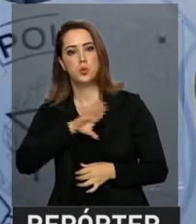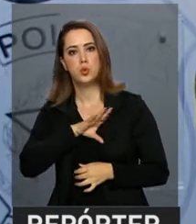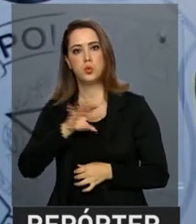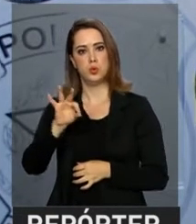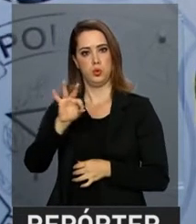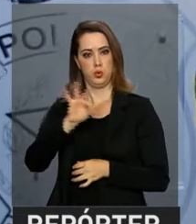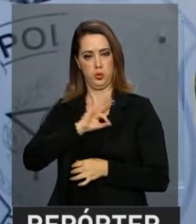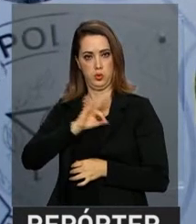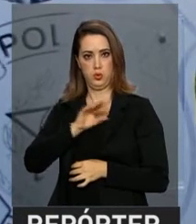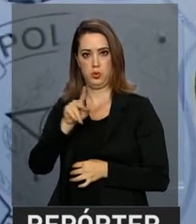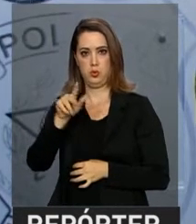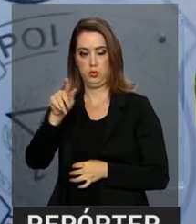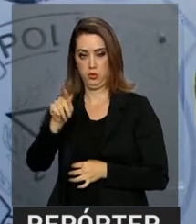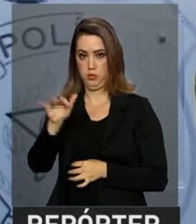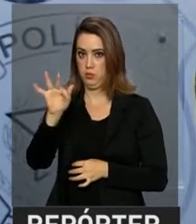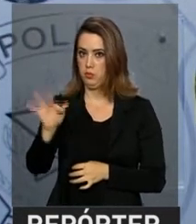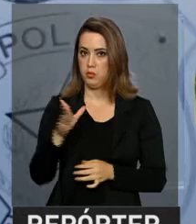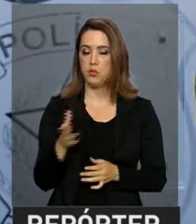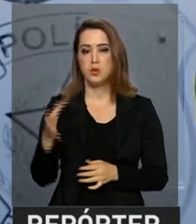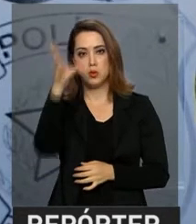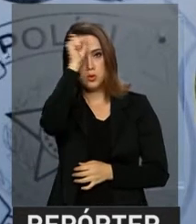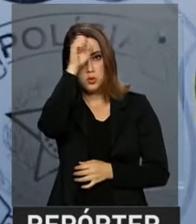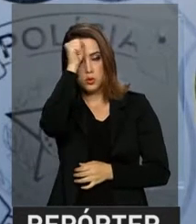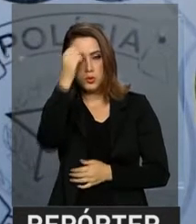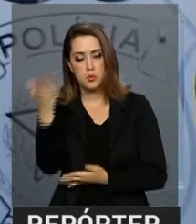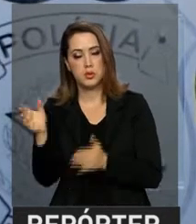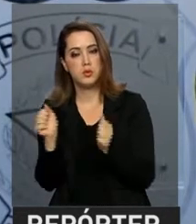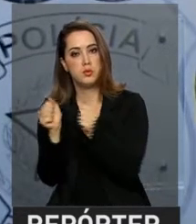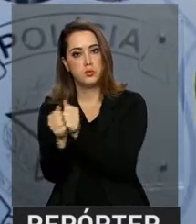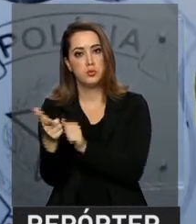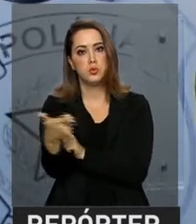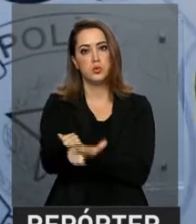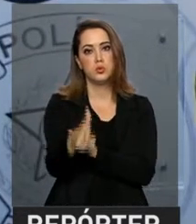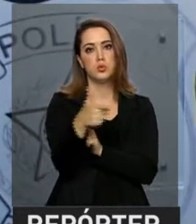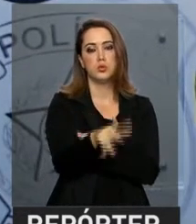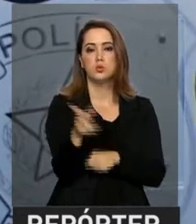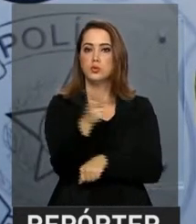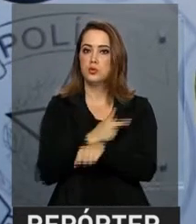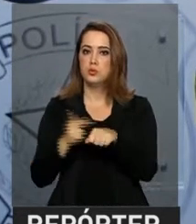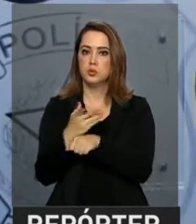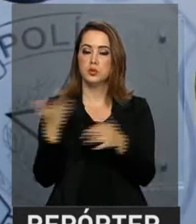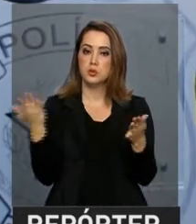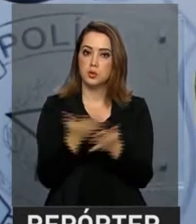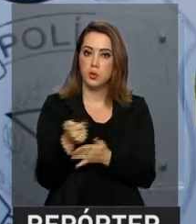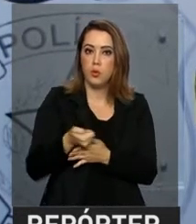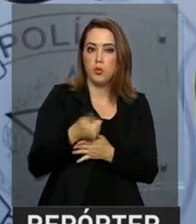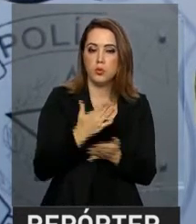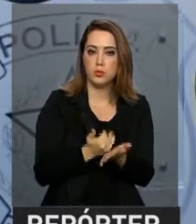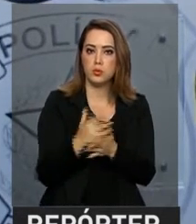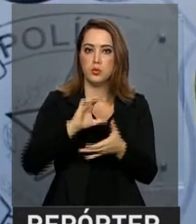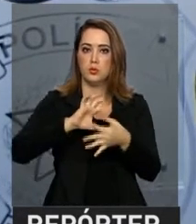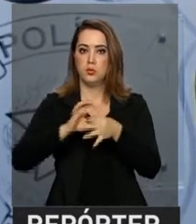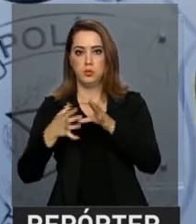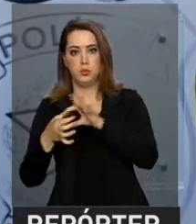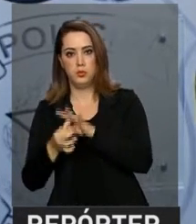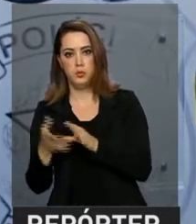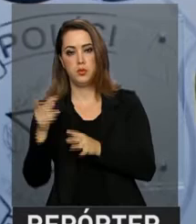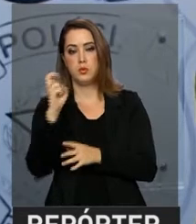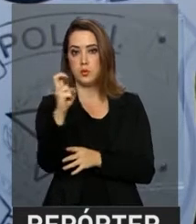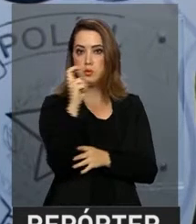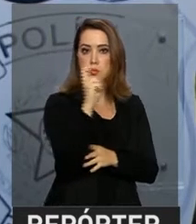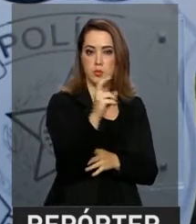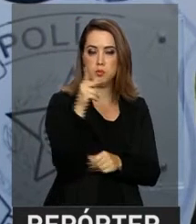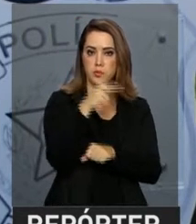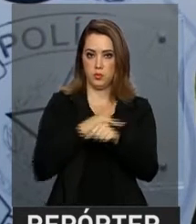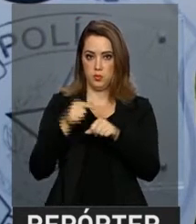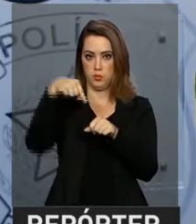para aprender também com os demais países. E agora, nas vésperas dos Jogos Olímpicos, 55 países